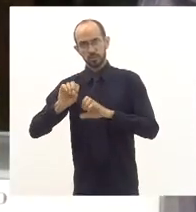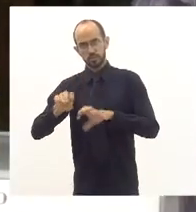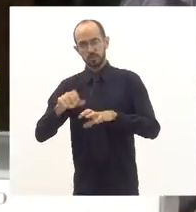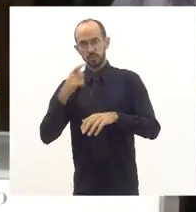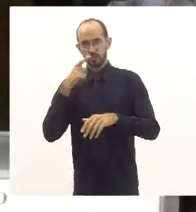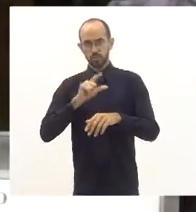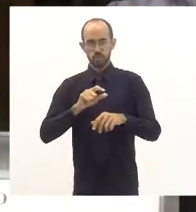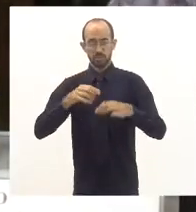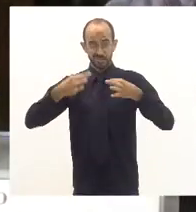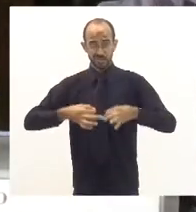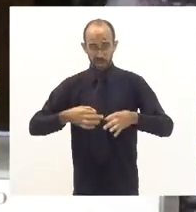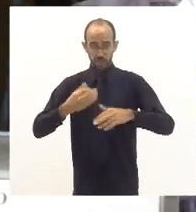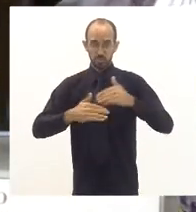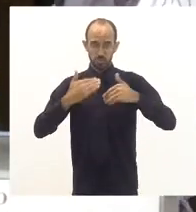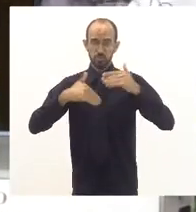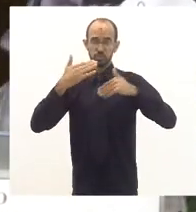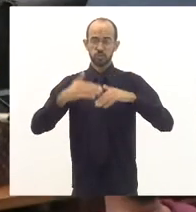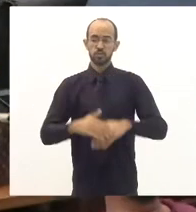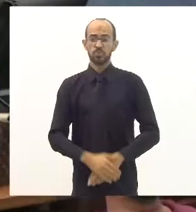mais concreta.